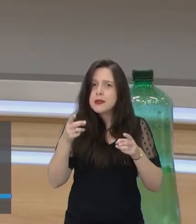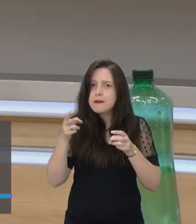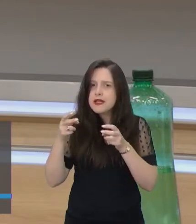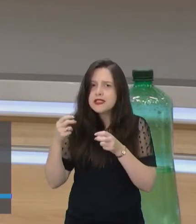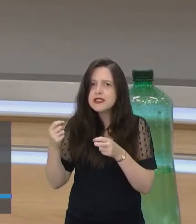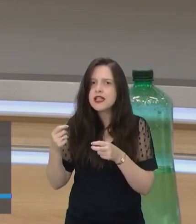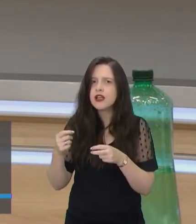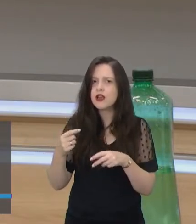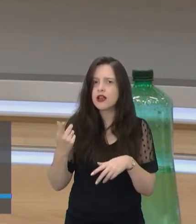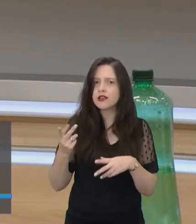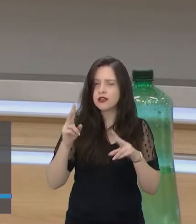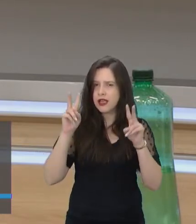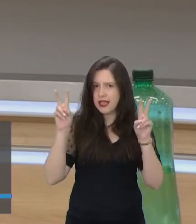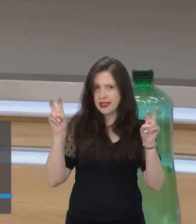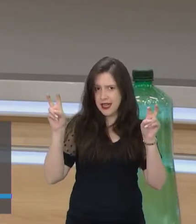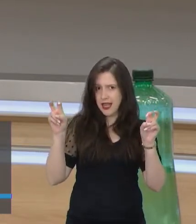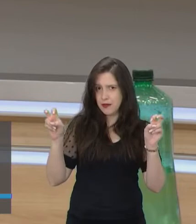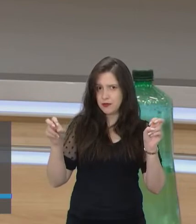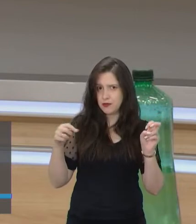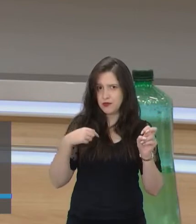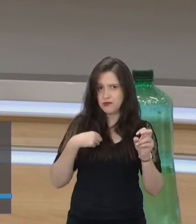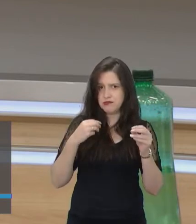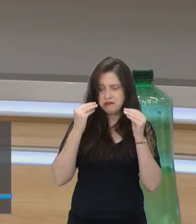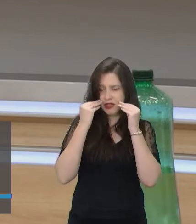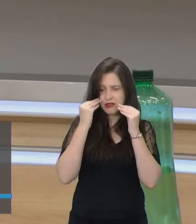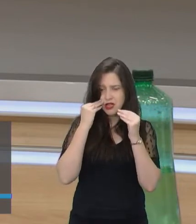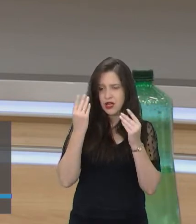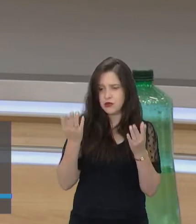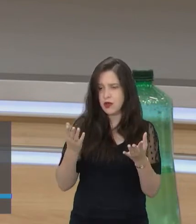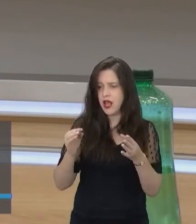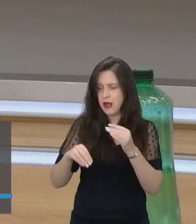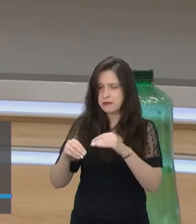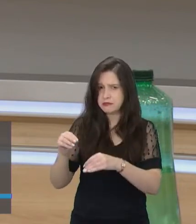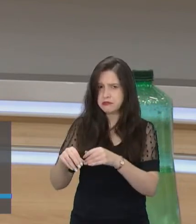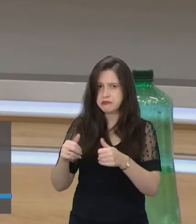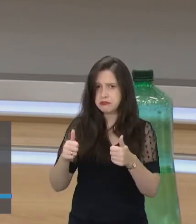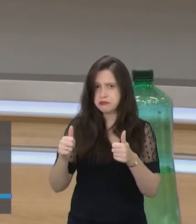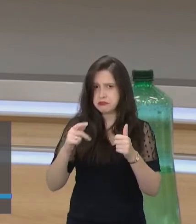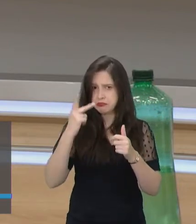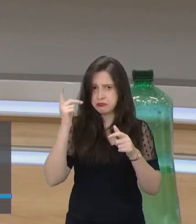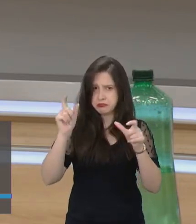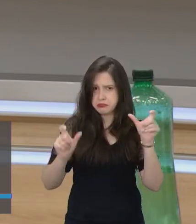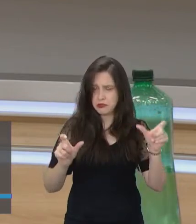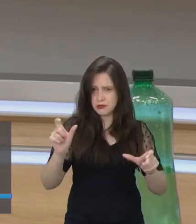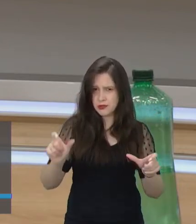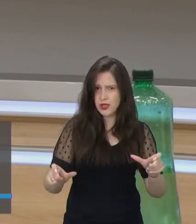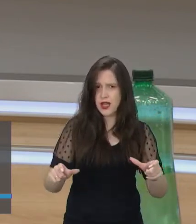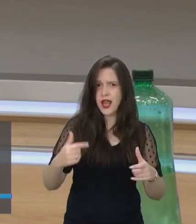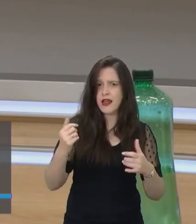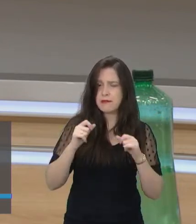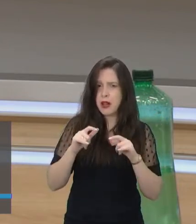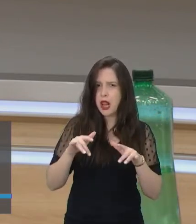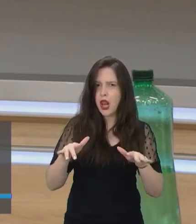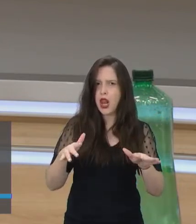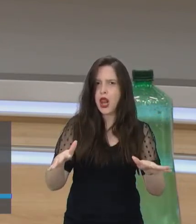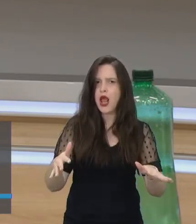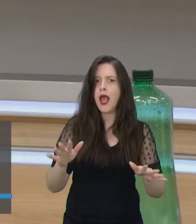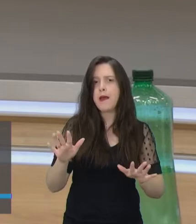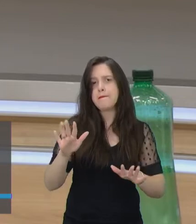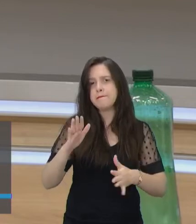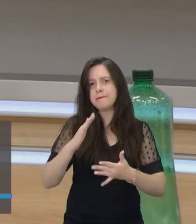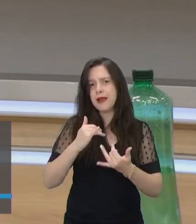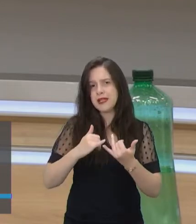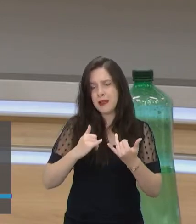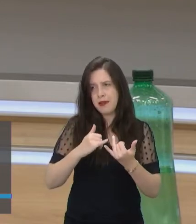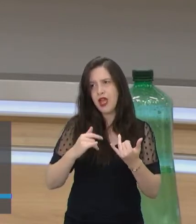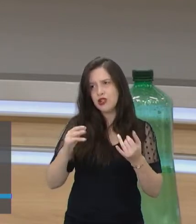você está, entre aspas, né, muito errado o que eu vou falar aqui, mas na média do lixo que a gente gera. É óbvio que a média não quer dizer que está